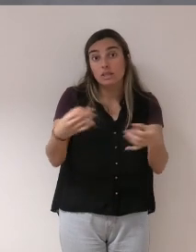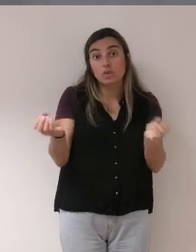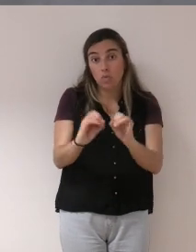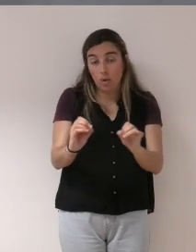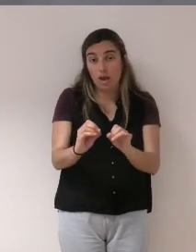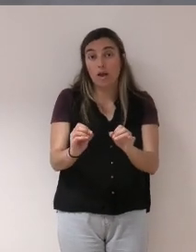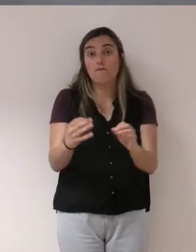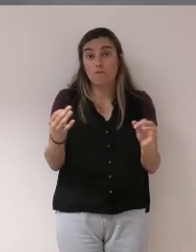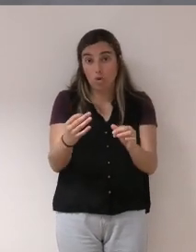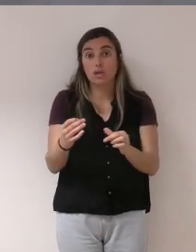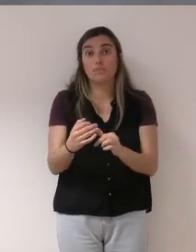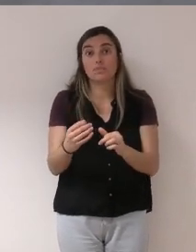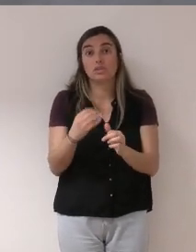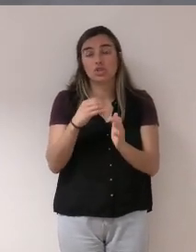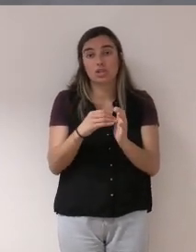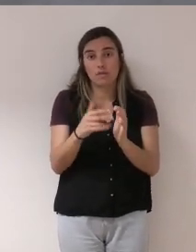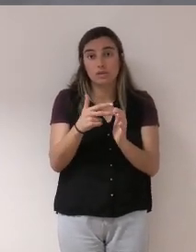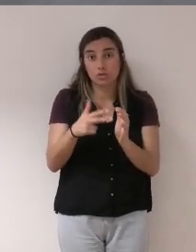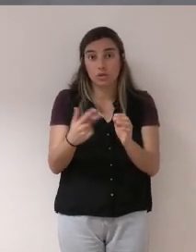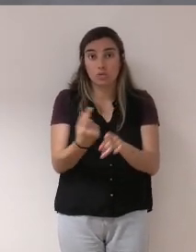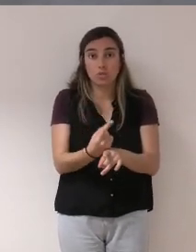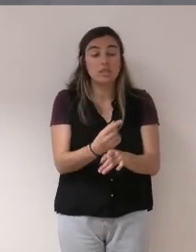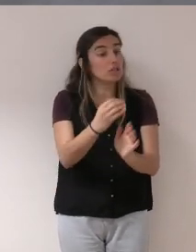que subscrevesse aquilo que está ali escrito.